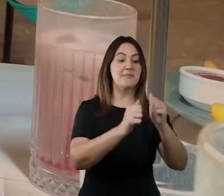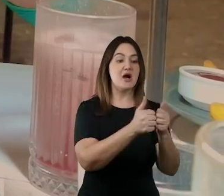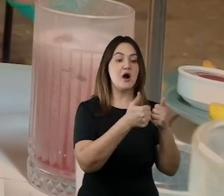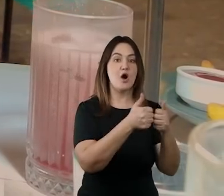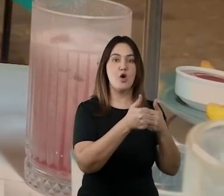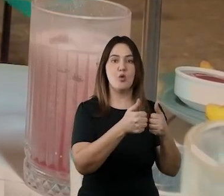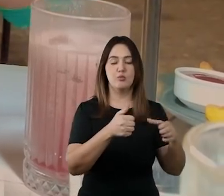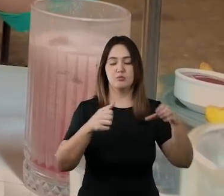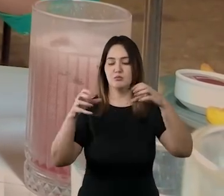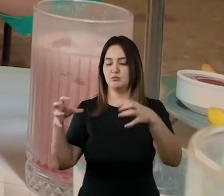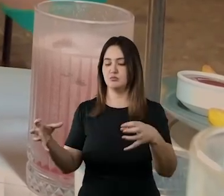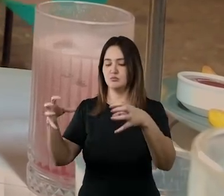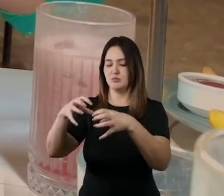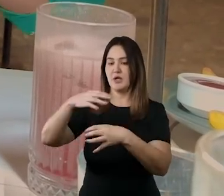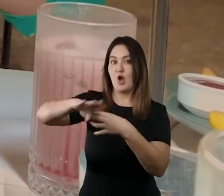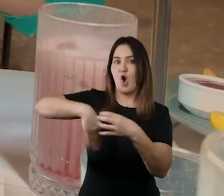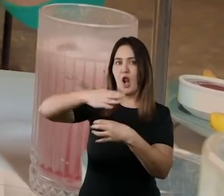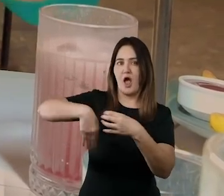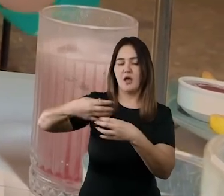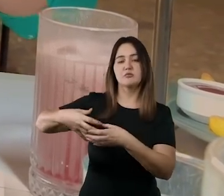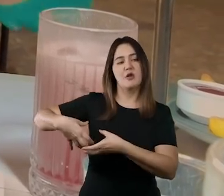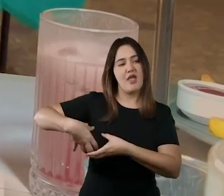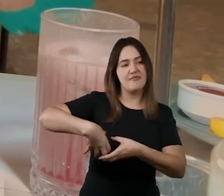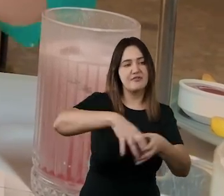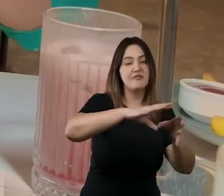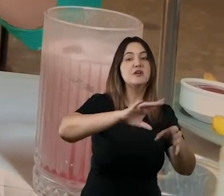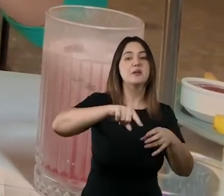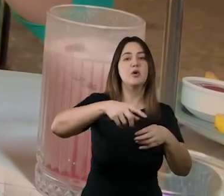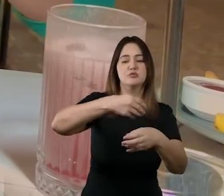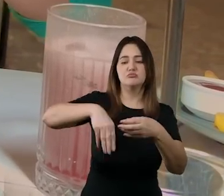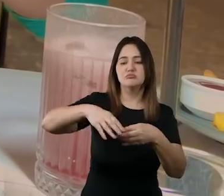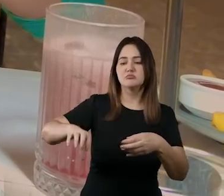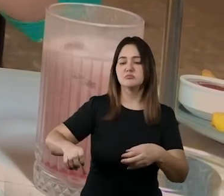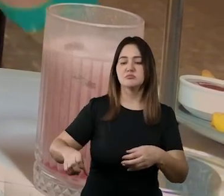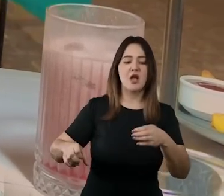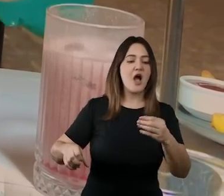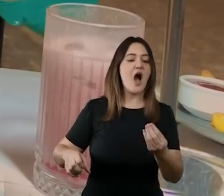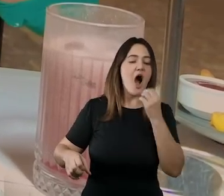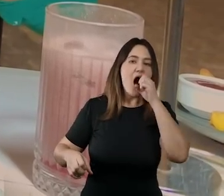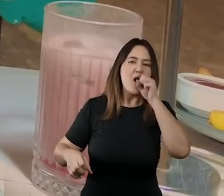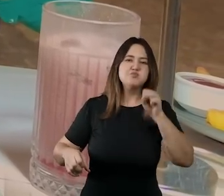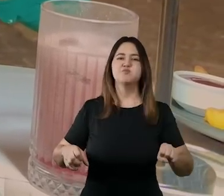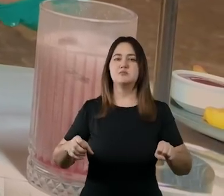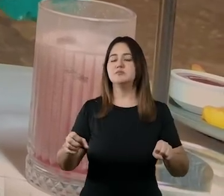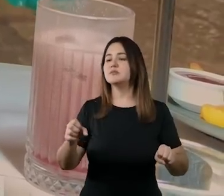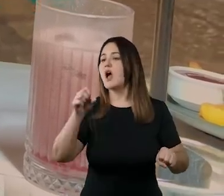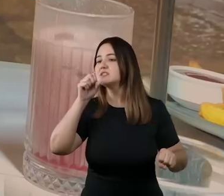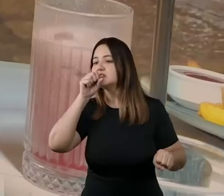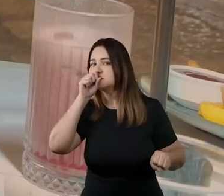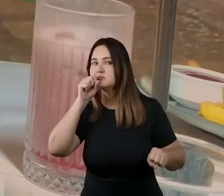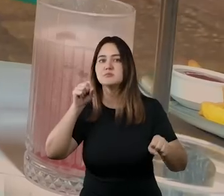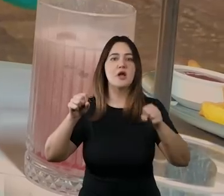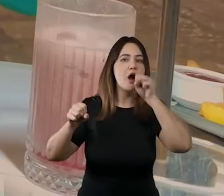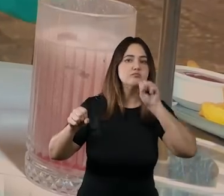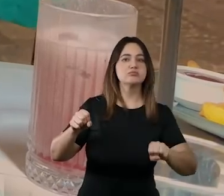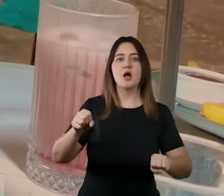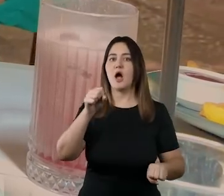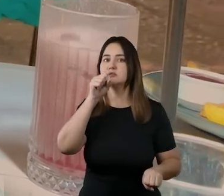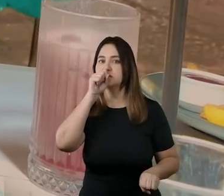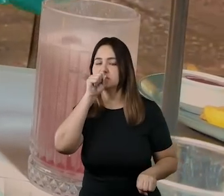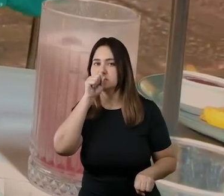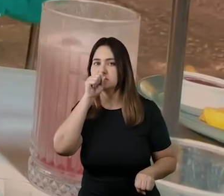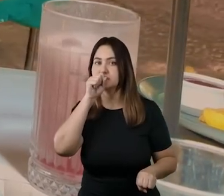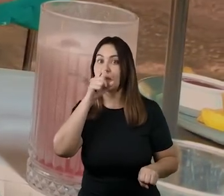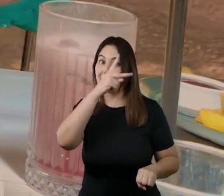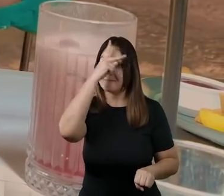pão, pimentão, com um pedaço de pão enrolado e comia ali mesmo, daquele jeito. Mordia o pão, mordia o pepino. Os que estavam em